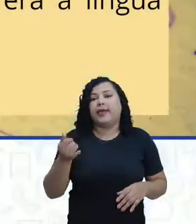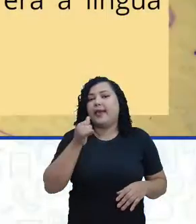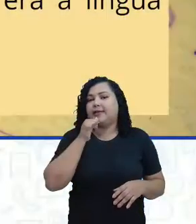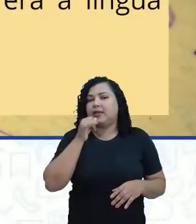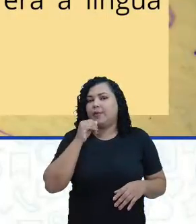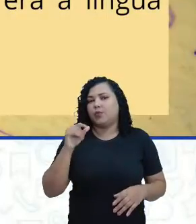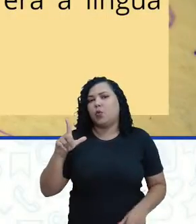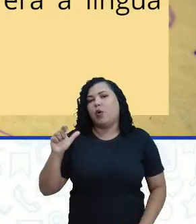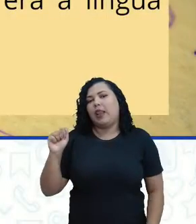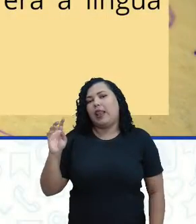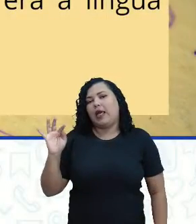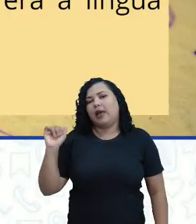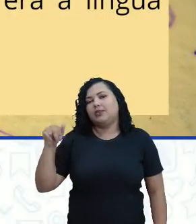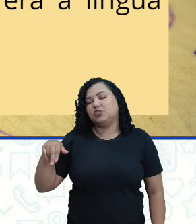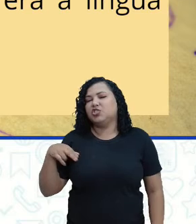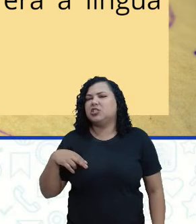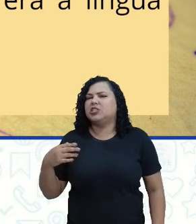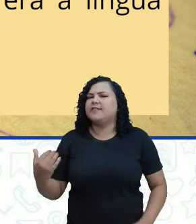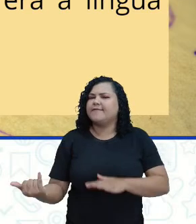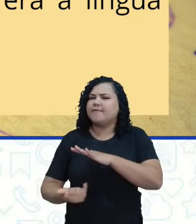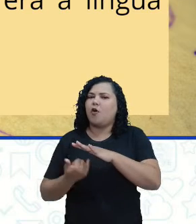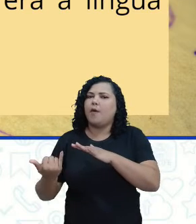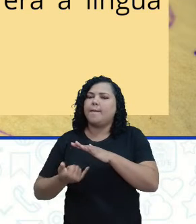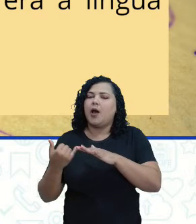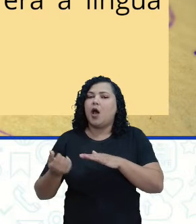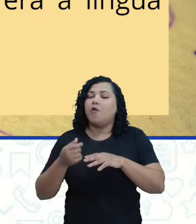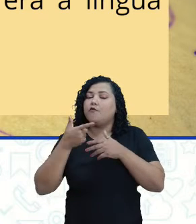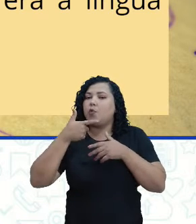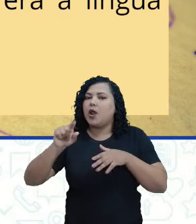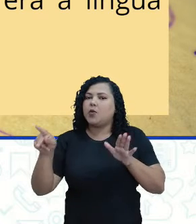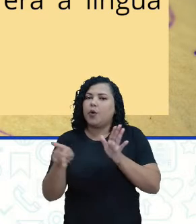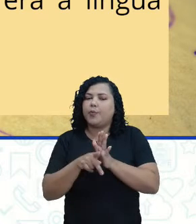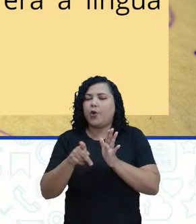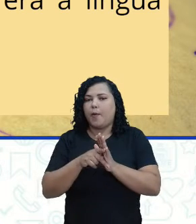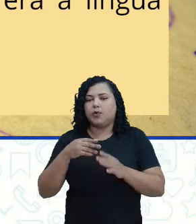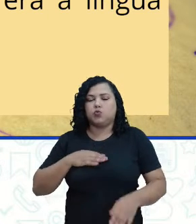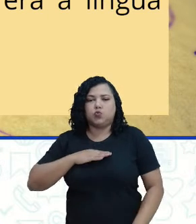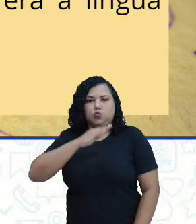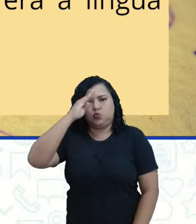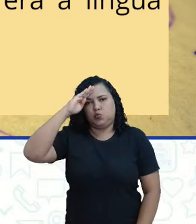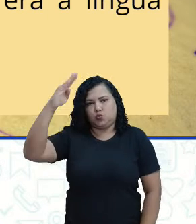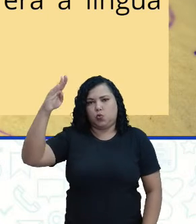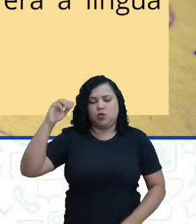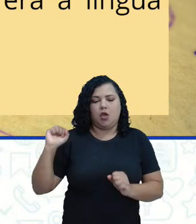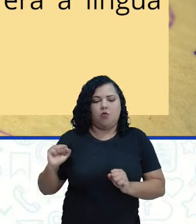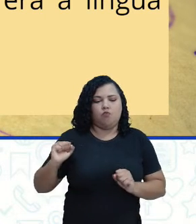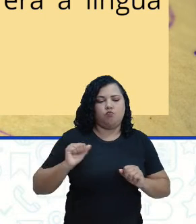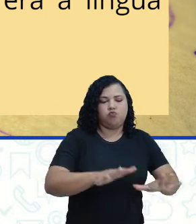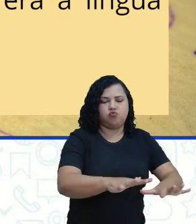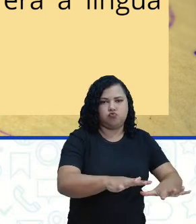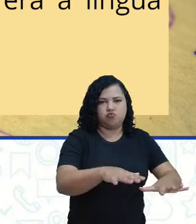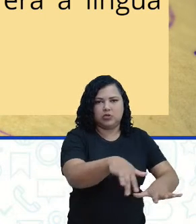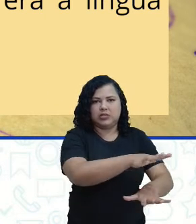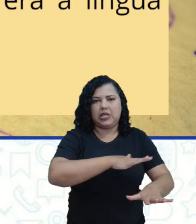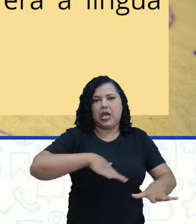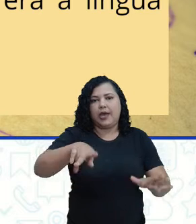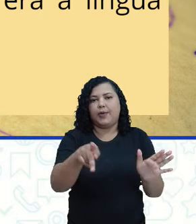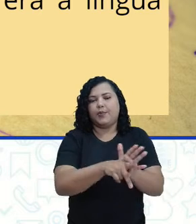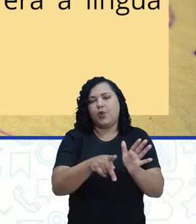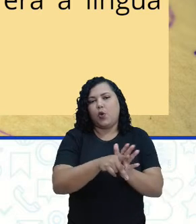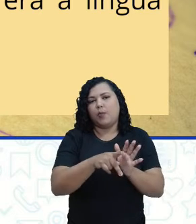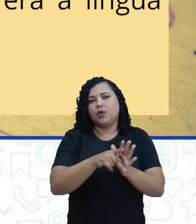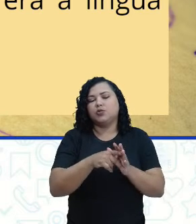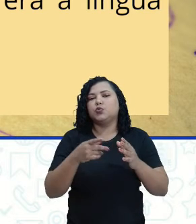sermo vulgares, o latim vulgar foi o idioma levado pelos soldados para as áreas conquistadas no Império